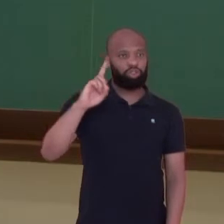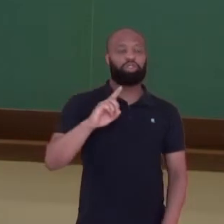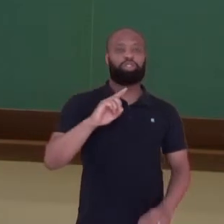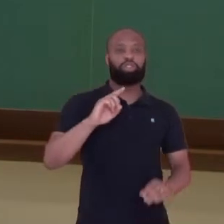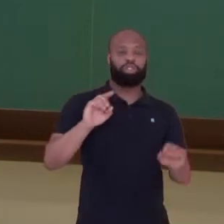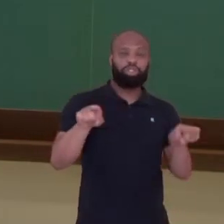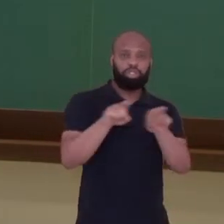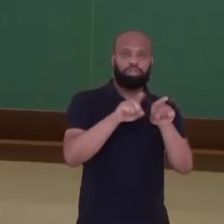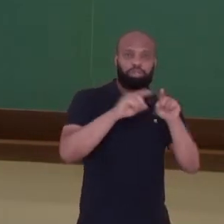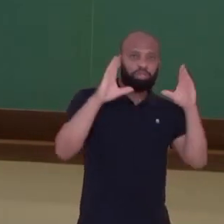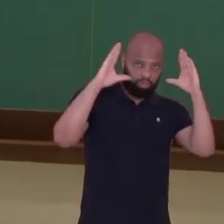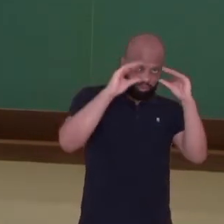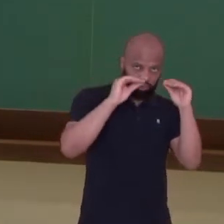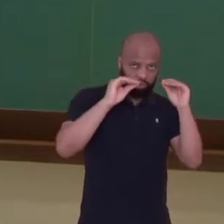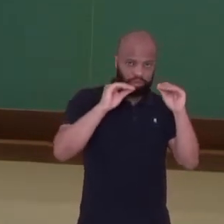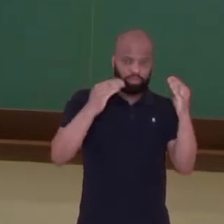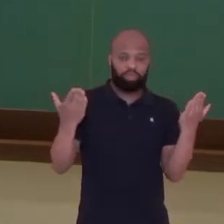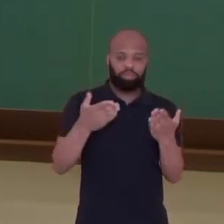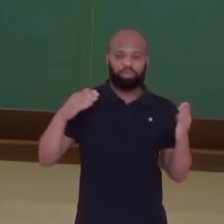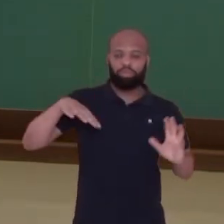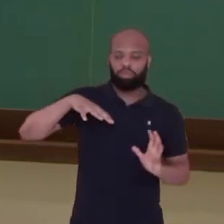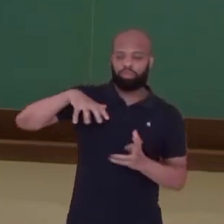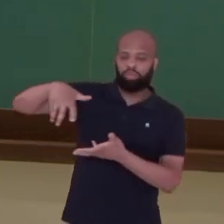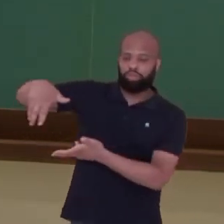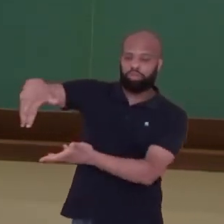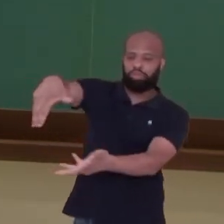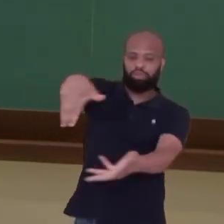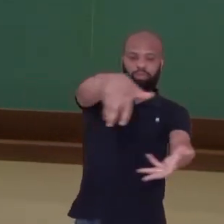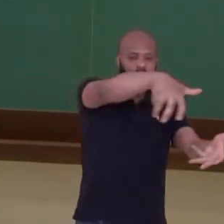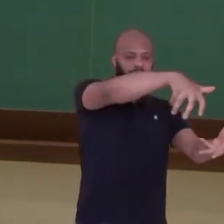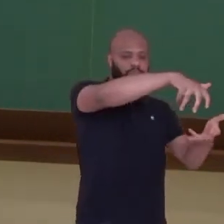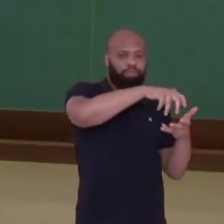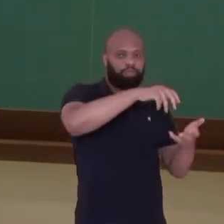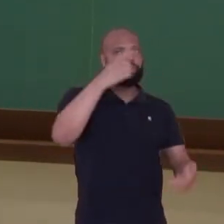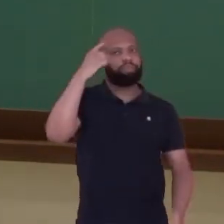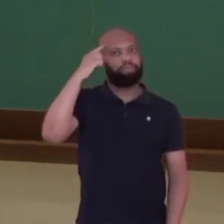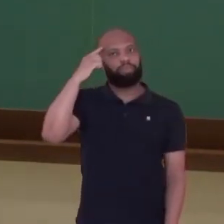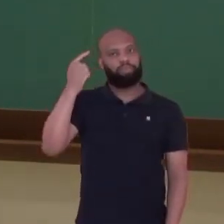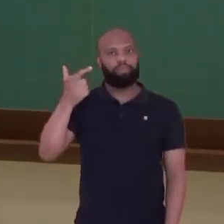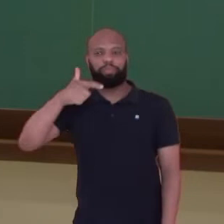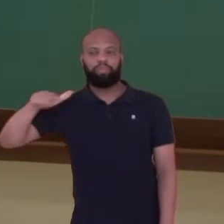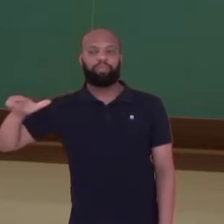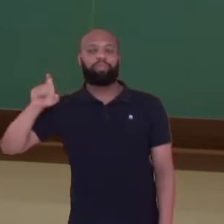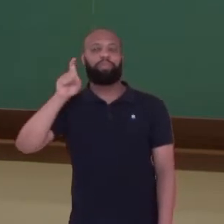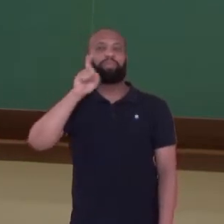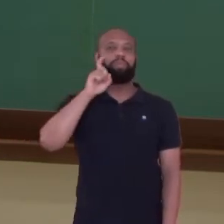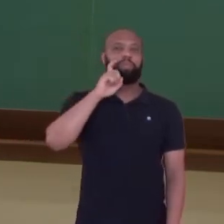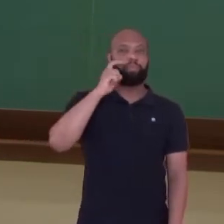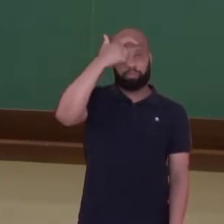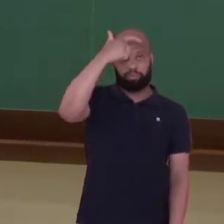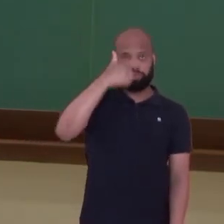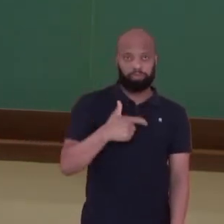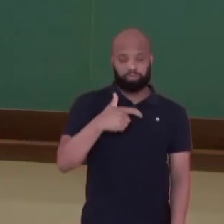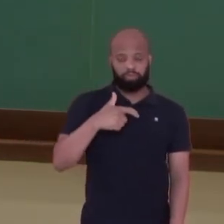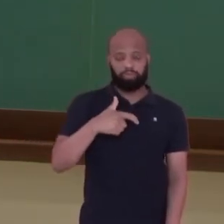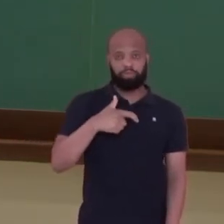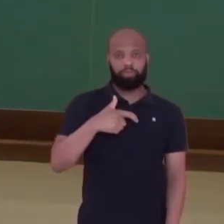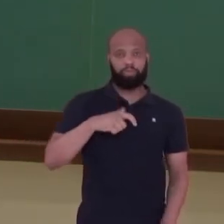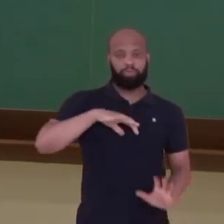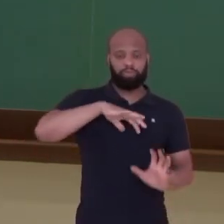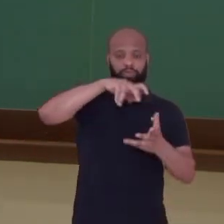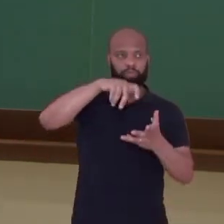E a translação? Pense novamente que o Fabiano é o planeta Terra. E